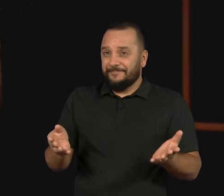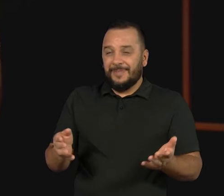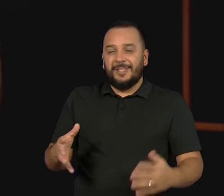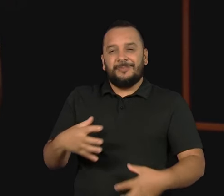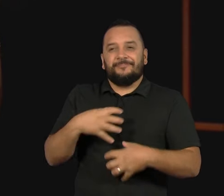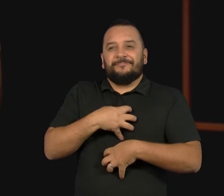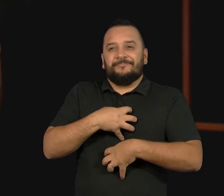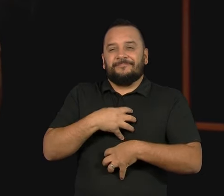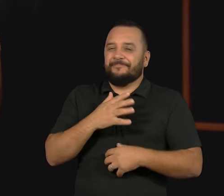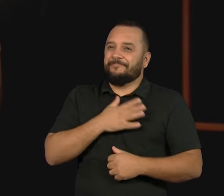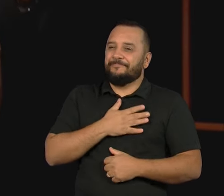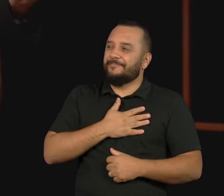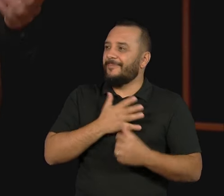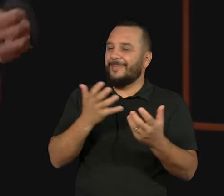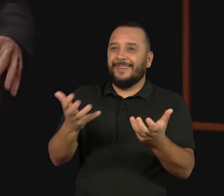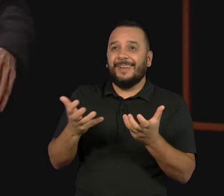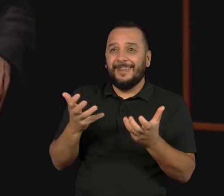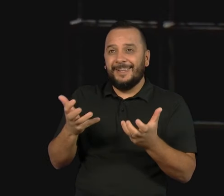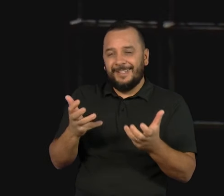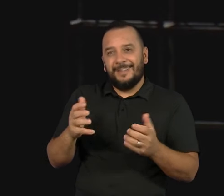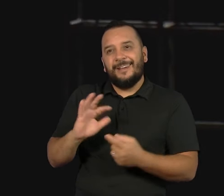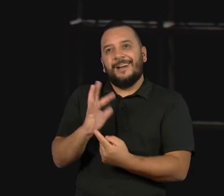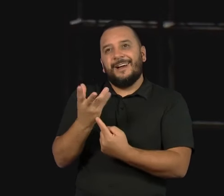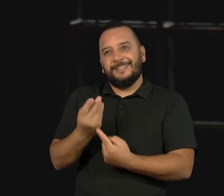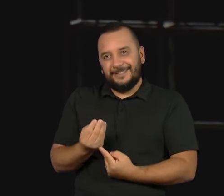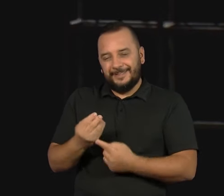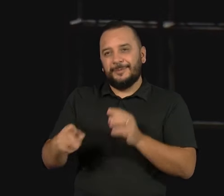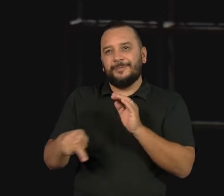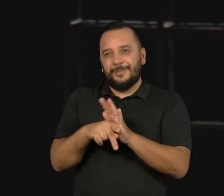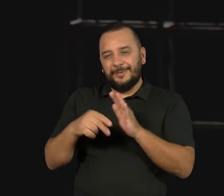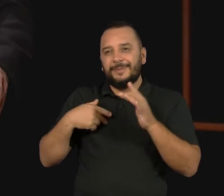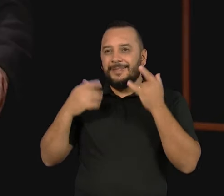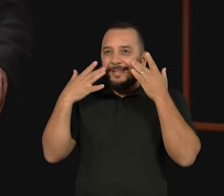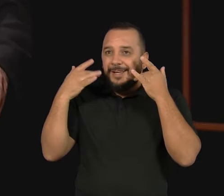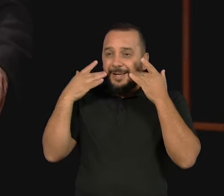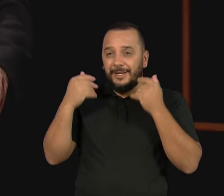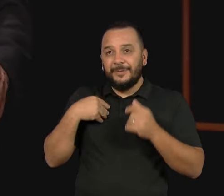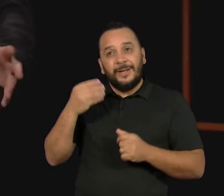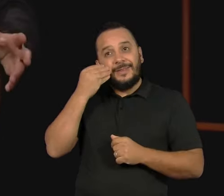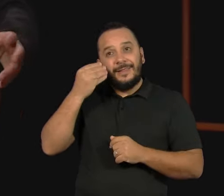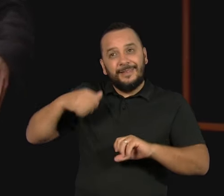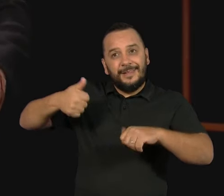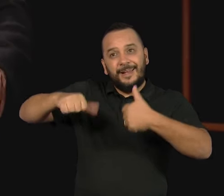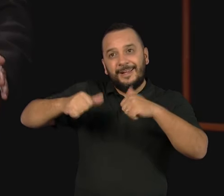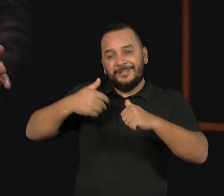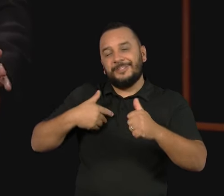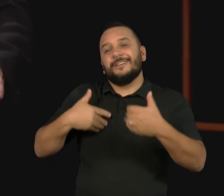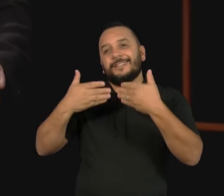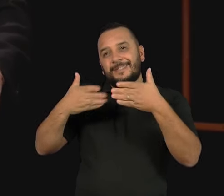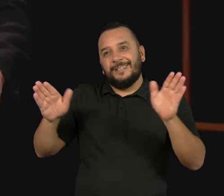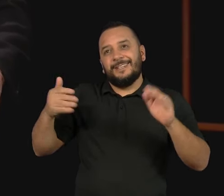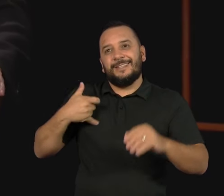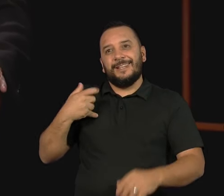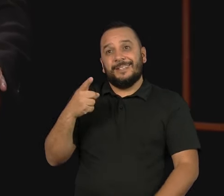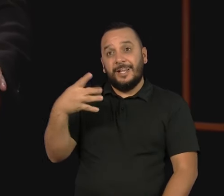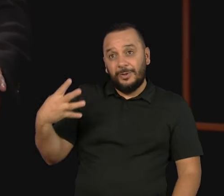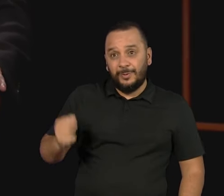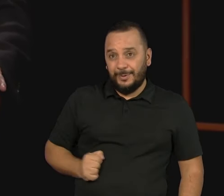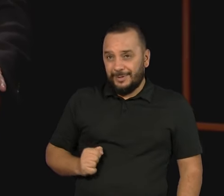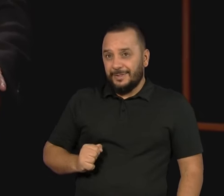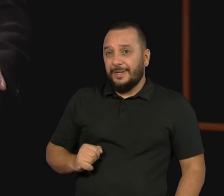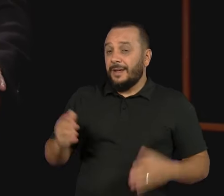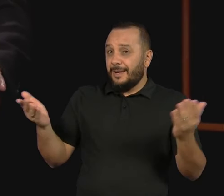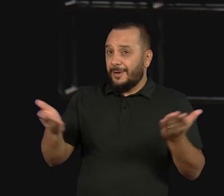mim essa vontade pelas artes cênicas. Fiz um teste e acabei estreando aos 14 anos de idade, o que quer dizer que eu vou